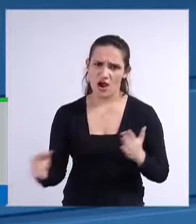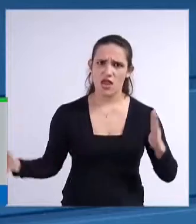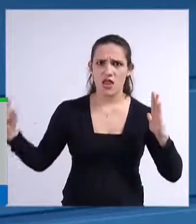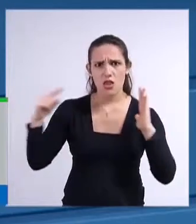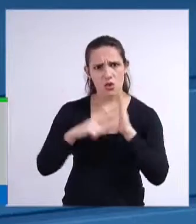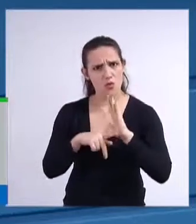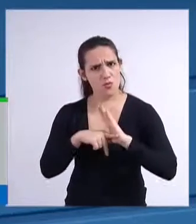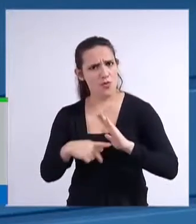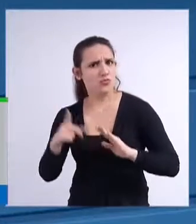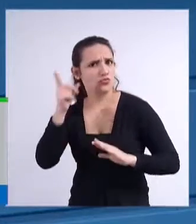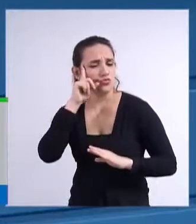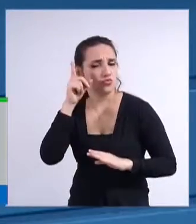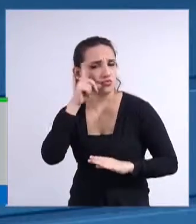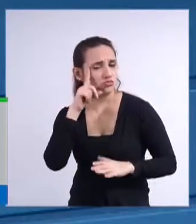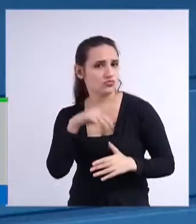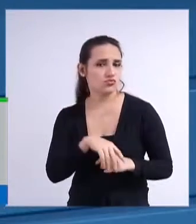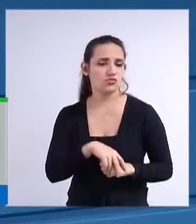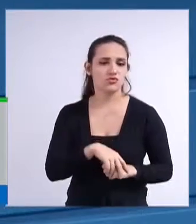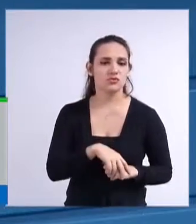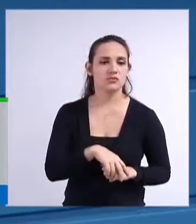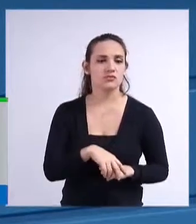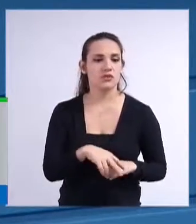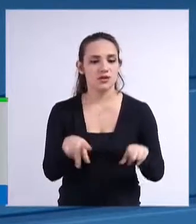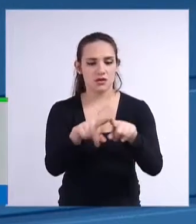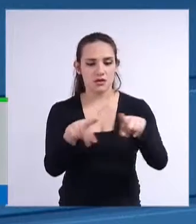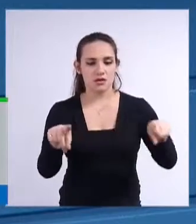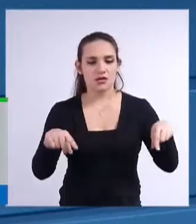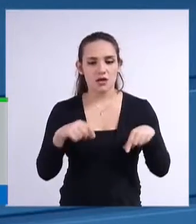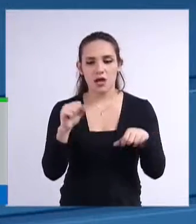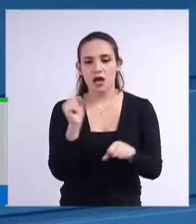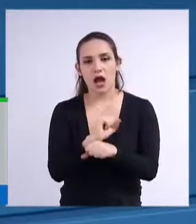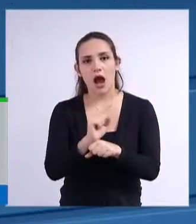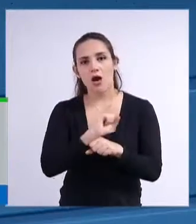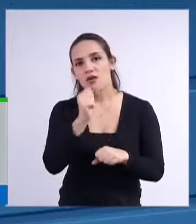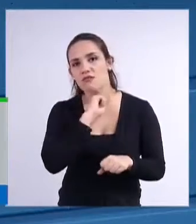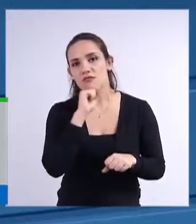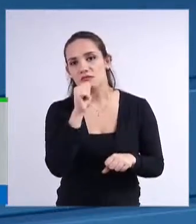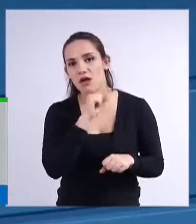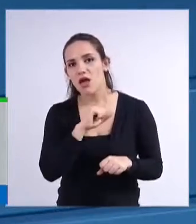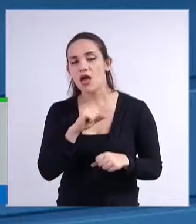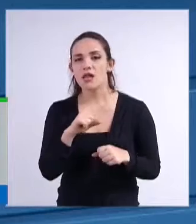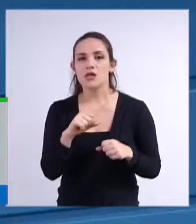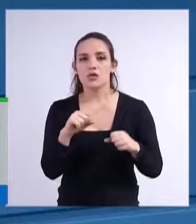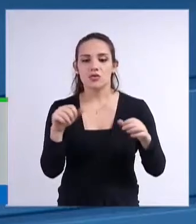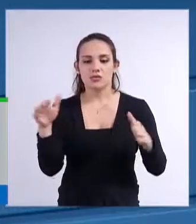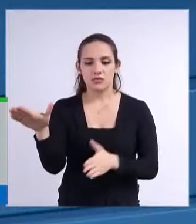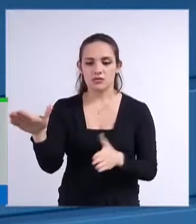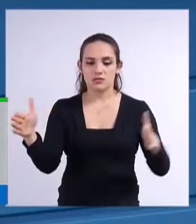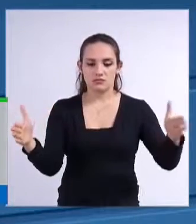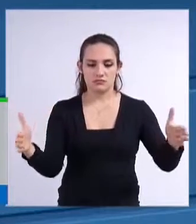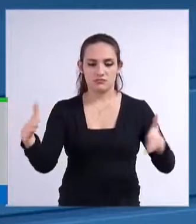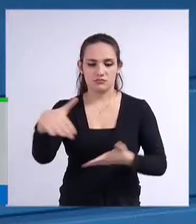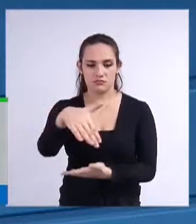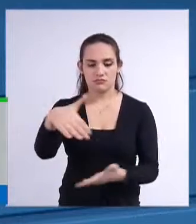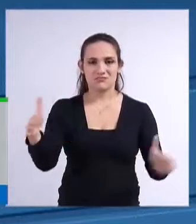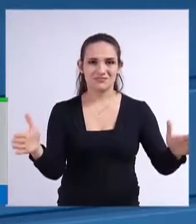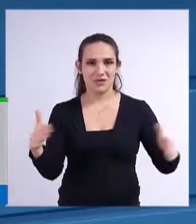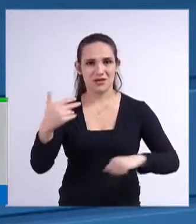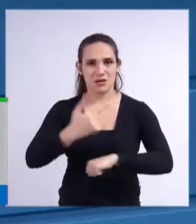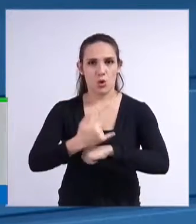recebe diariamente, depósito de viaturas velhas, depósito de containers, né,